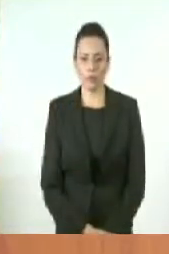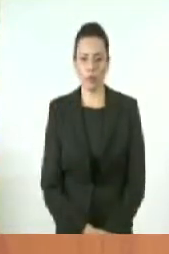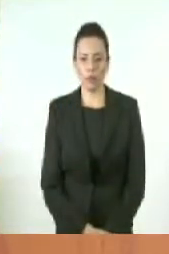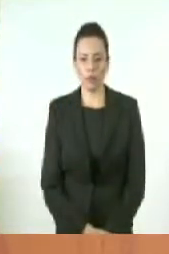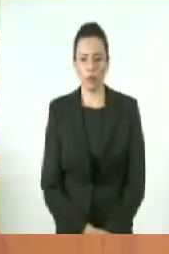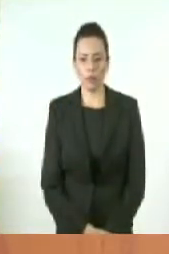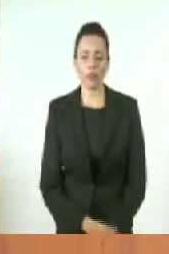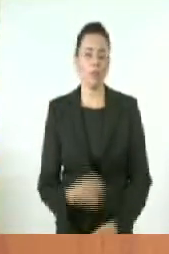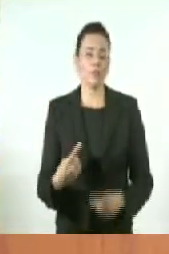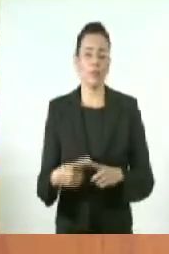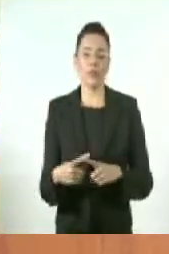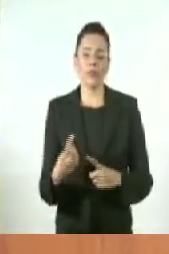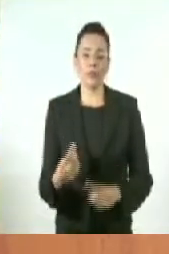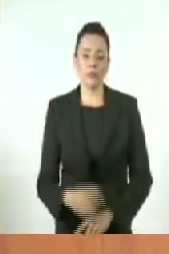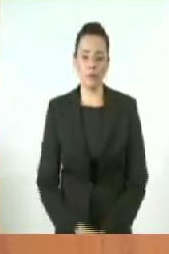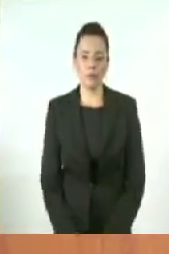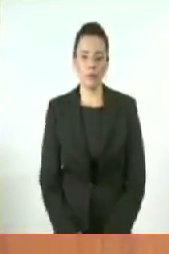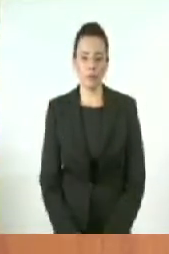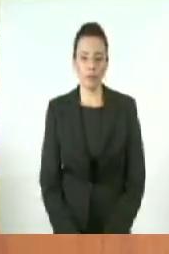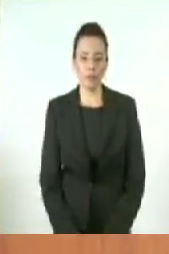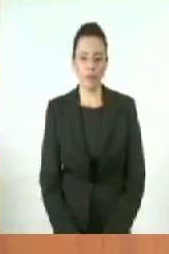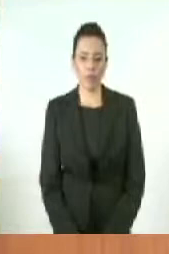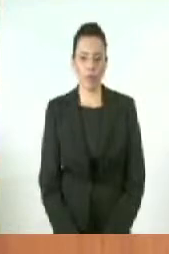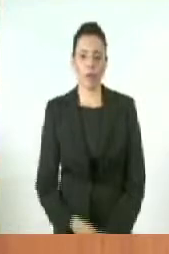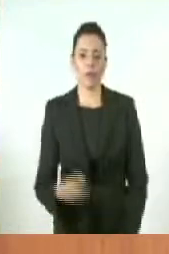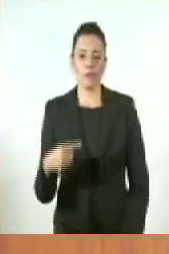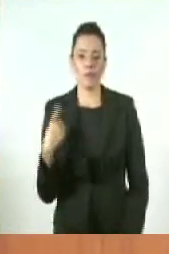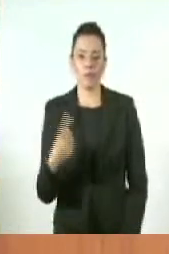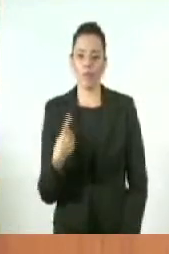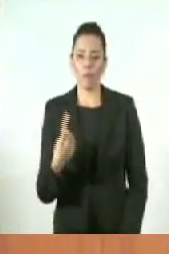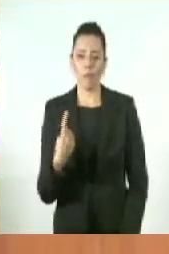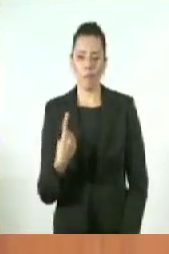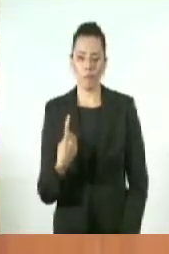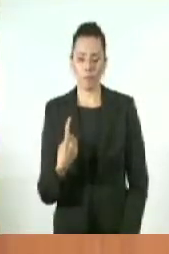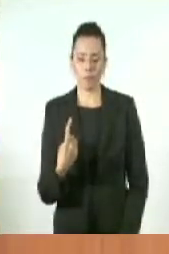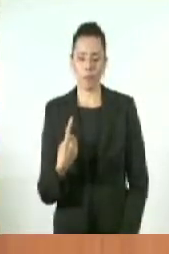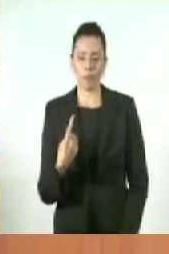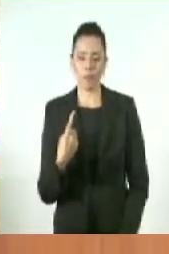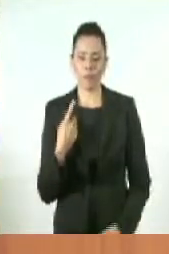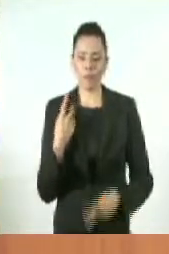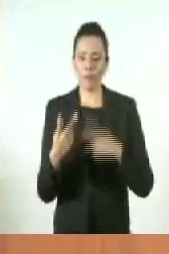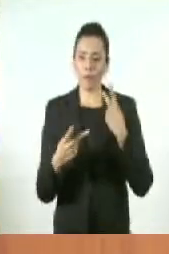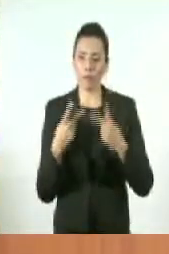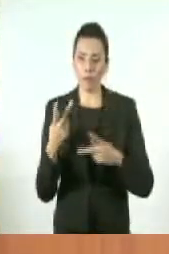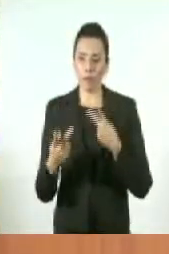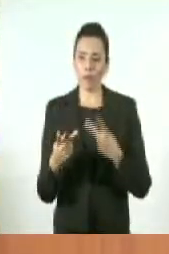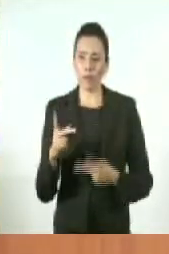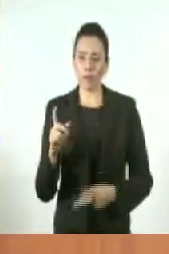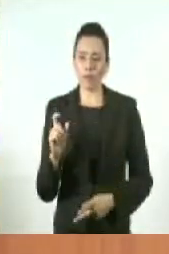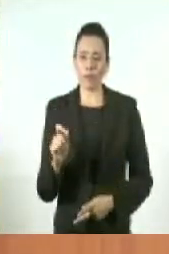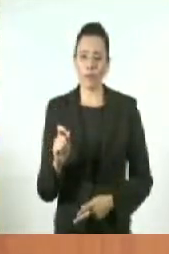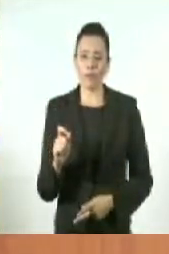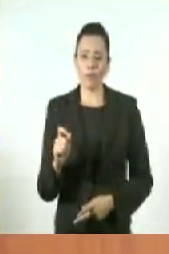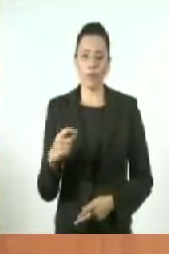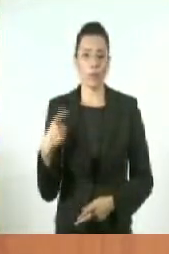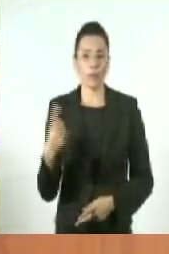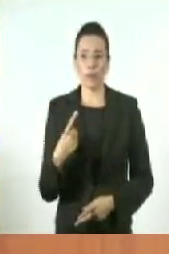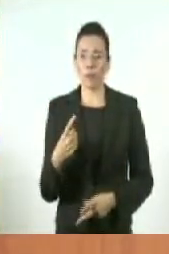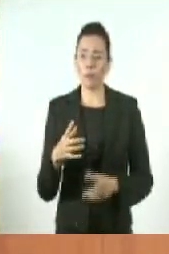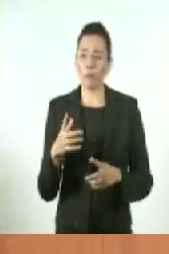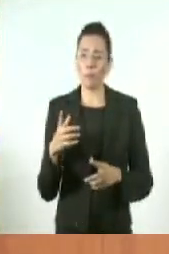Por quê? Porque aqui nós estamos falando de... Não pode confundir bananas e